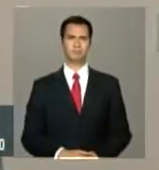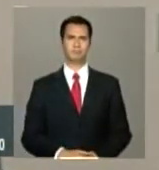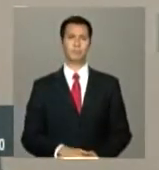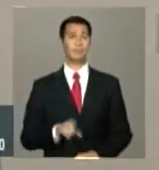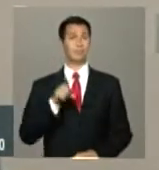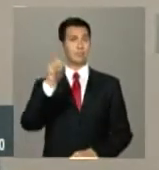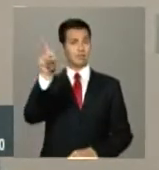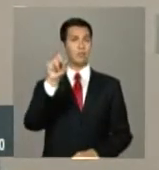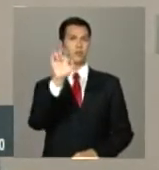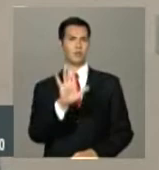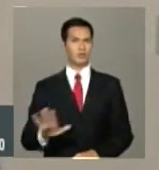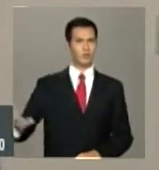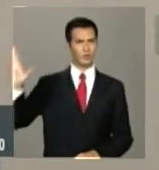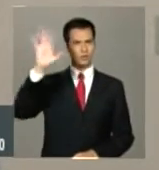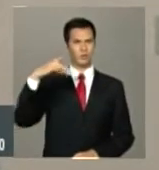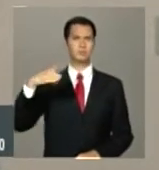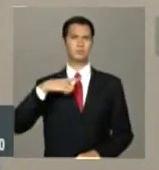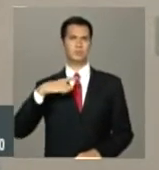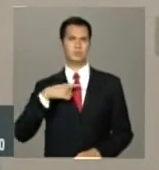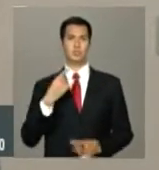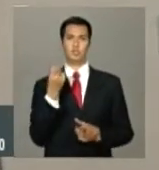que é o chamado,